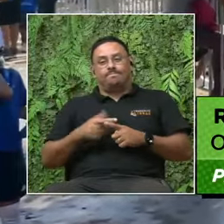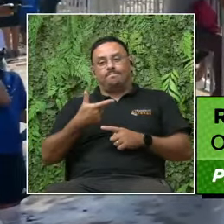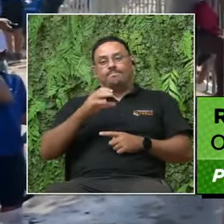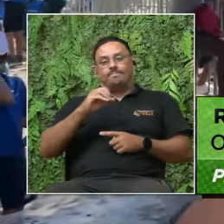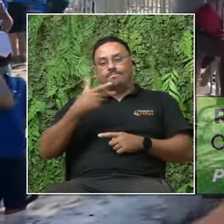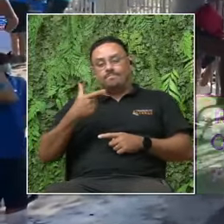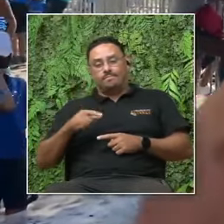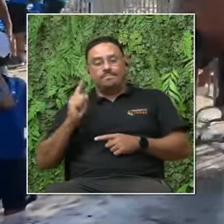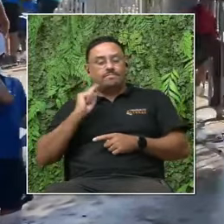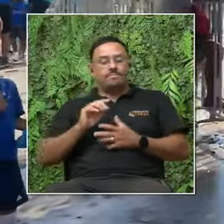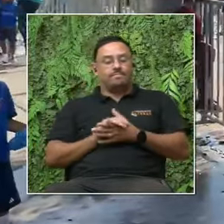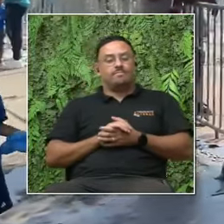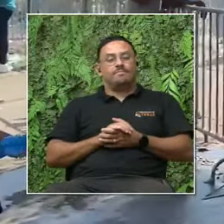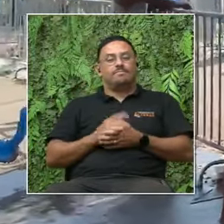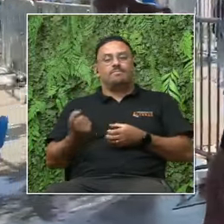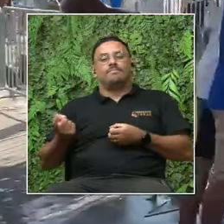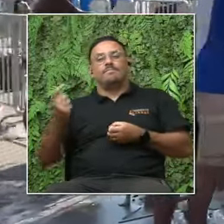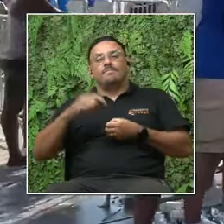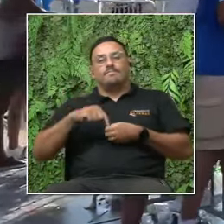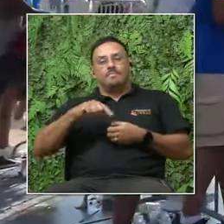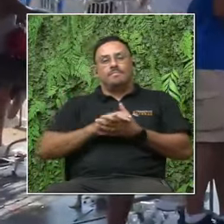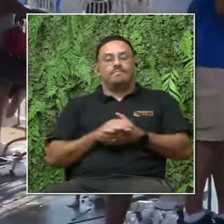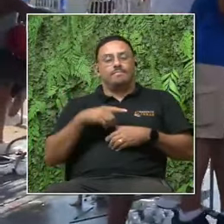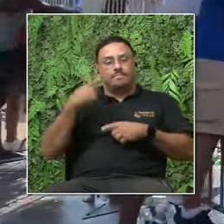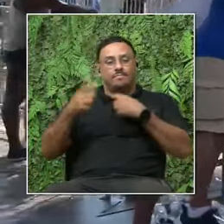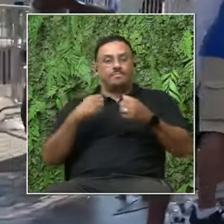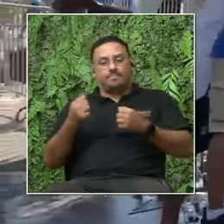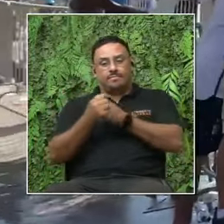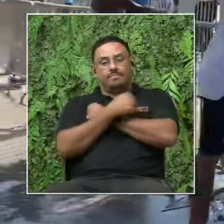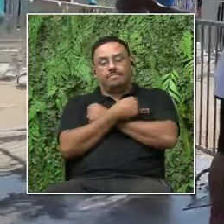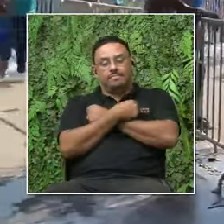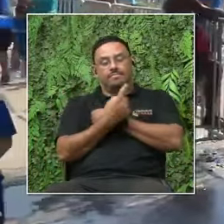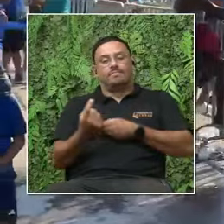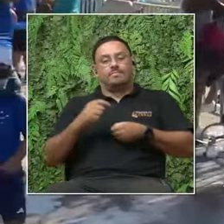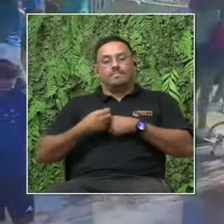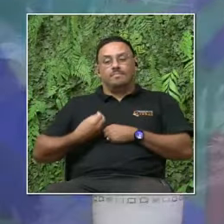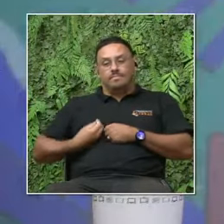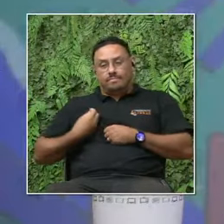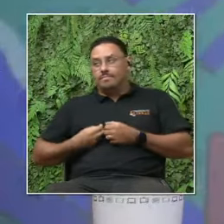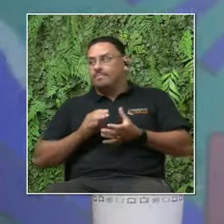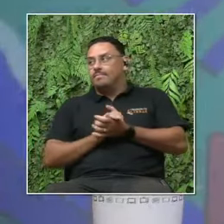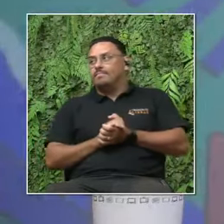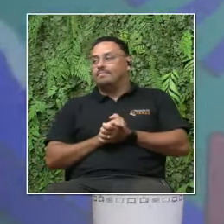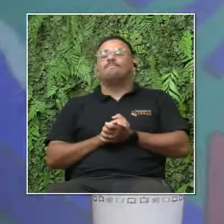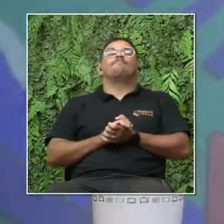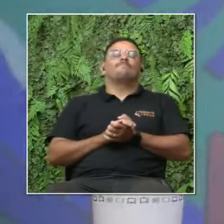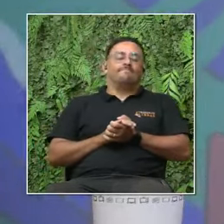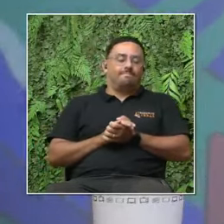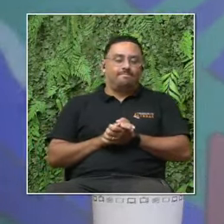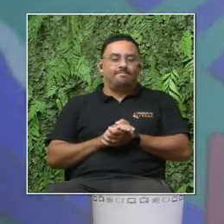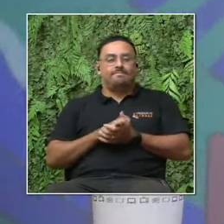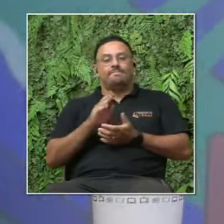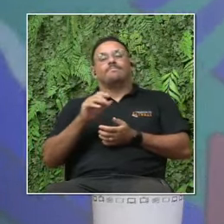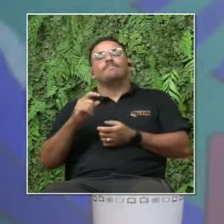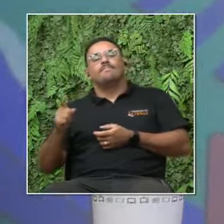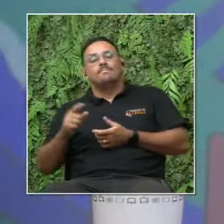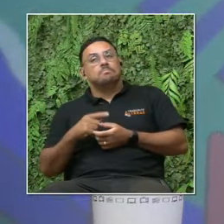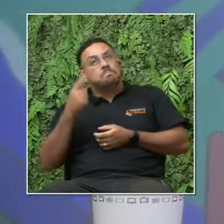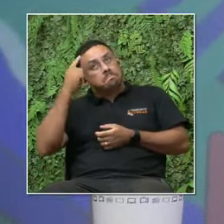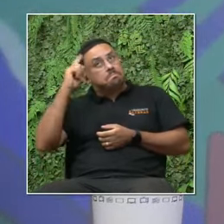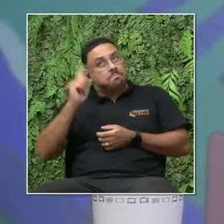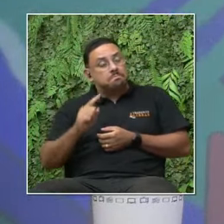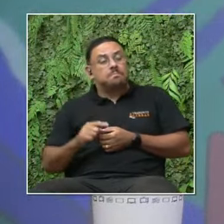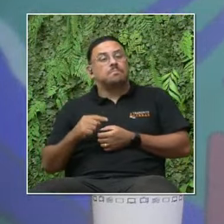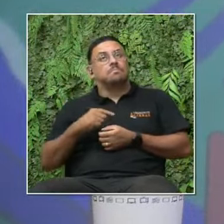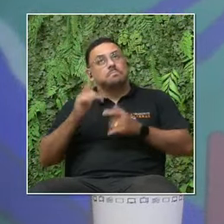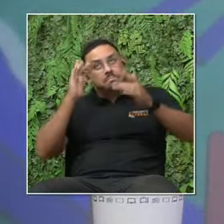volto com vocês do estúdio aquele abraço daqui a pouco eu volto ao vivo hein é esse Bibico galera eu não sei se